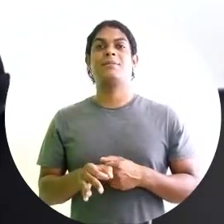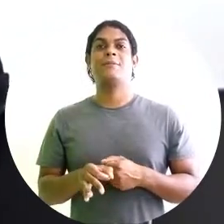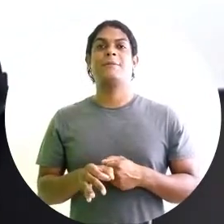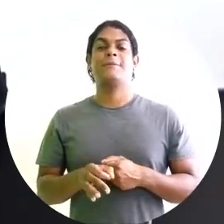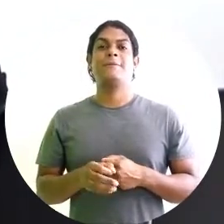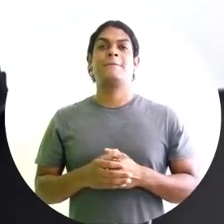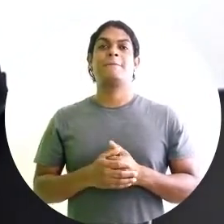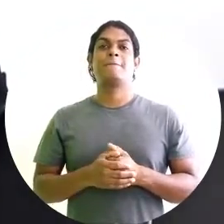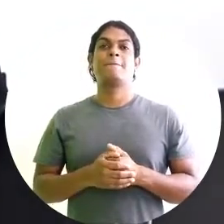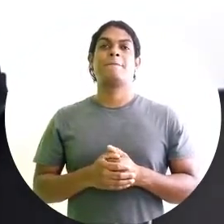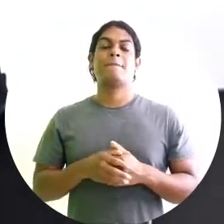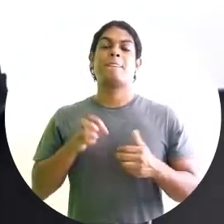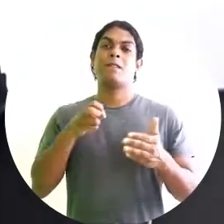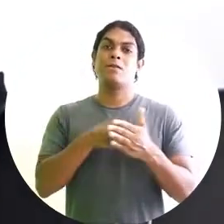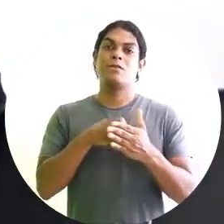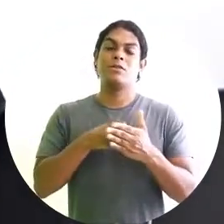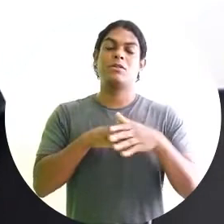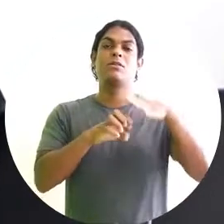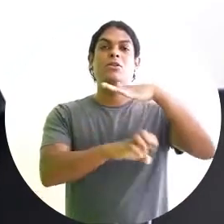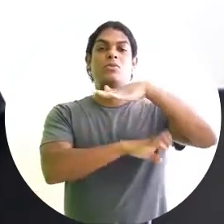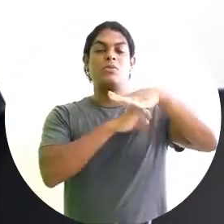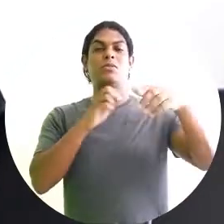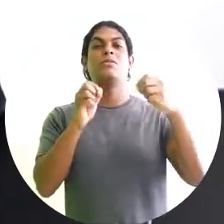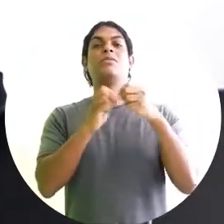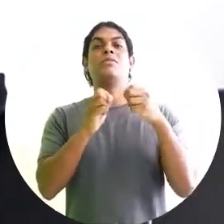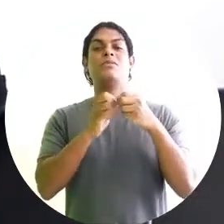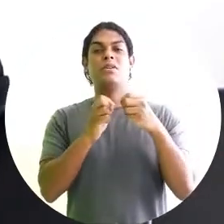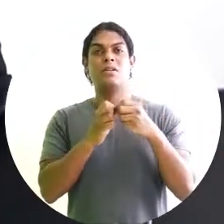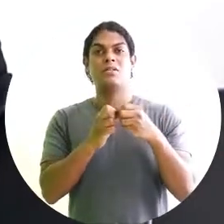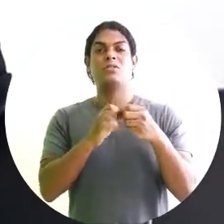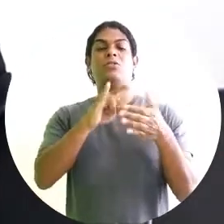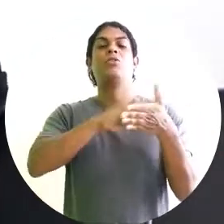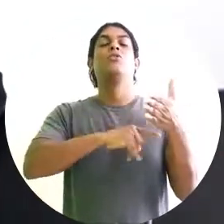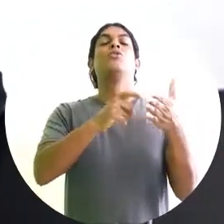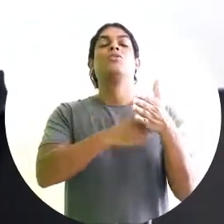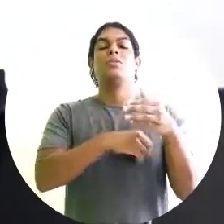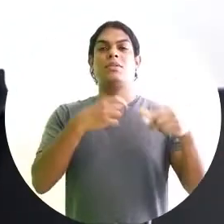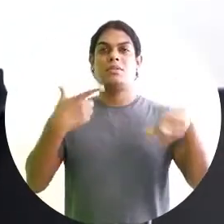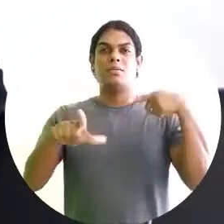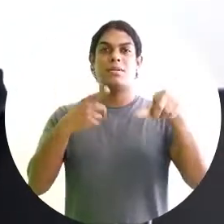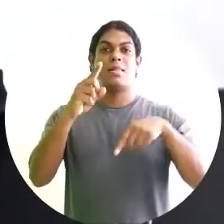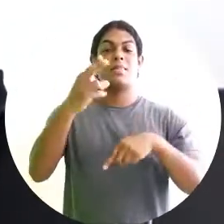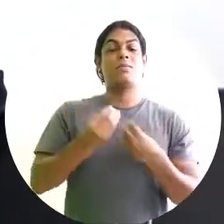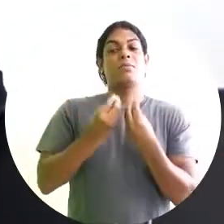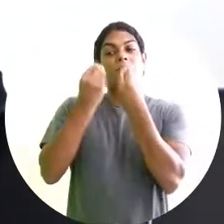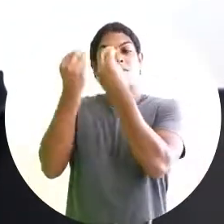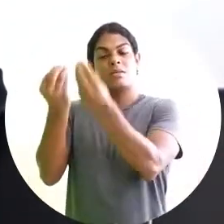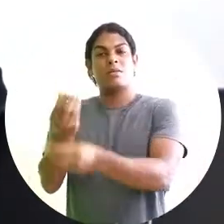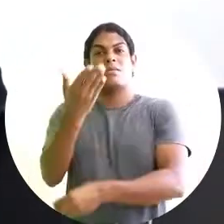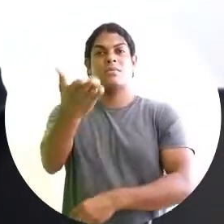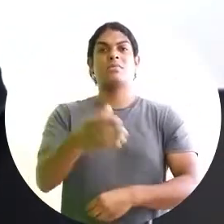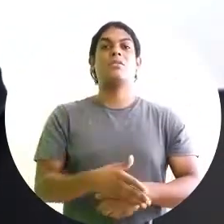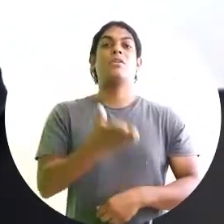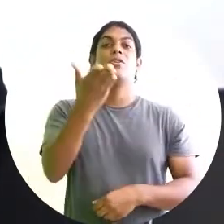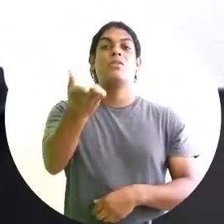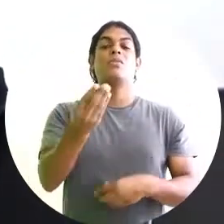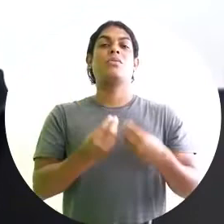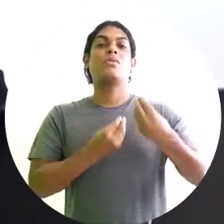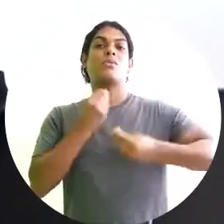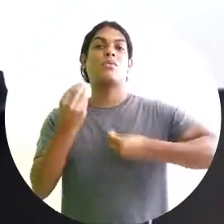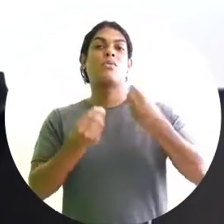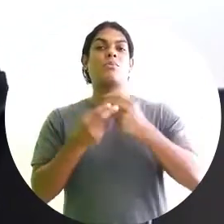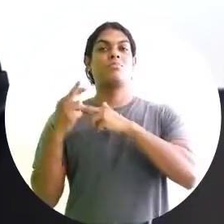o empregador faça o contrato de trabalho, registre e lhe devolva. E você, como responsável pela sua própria